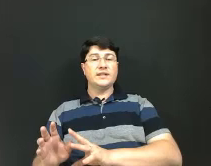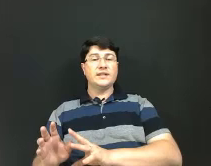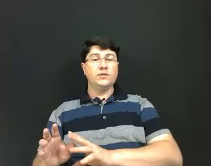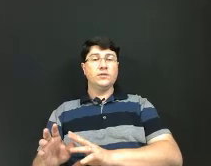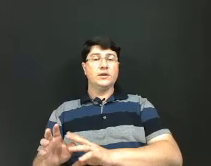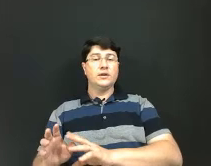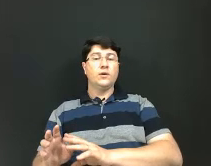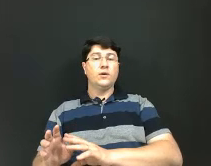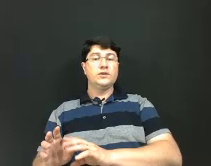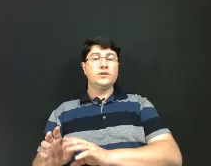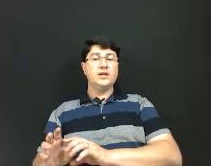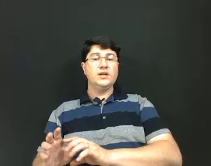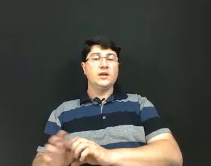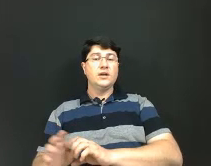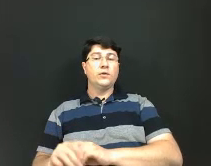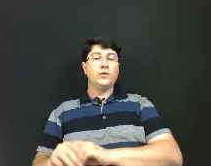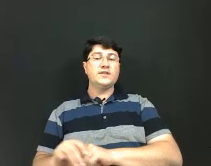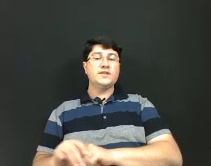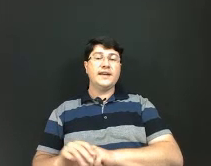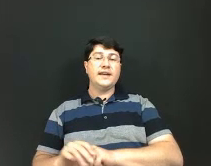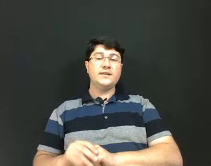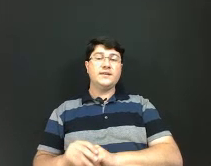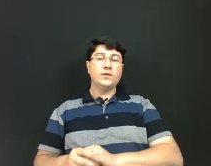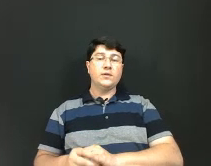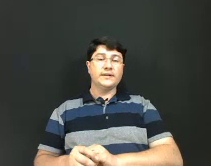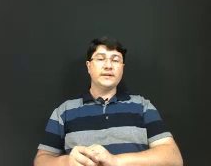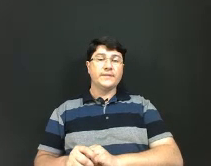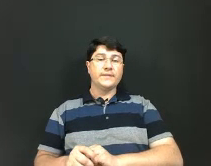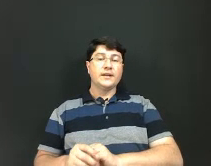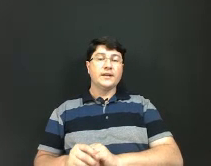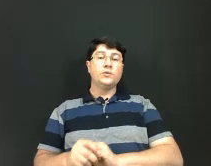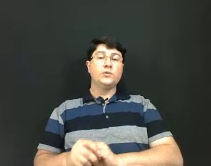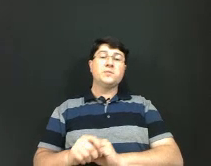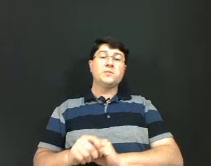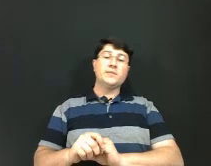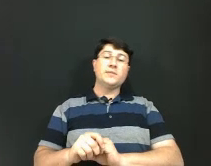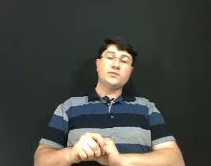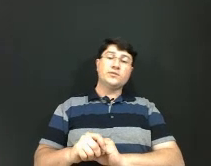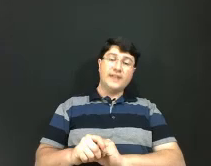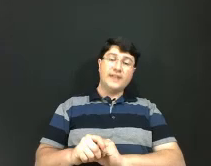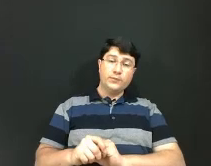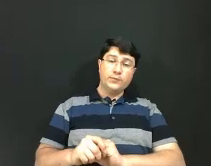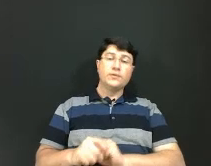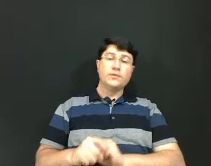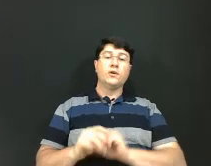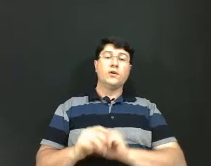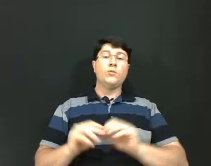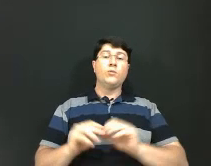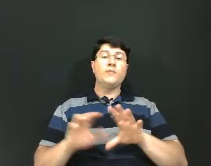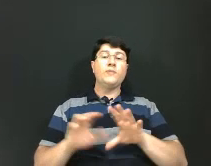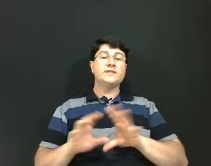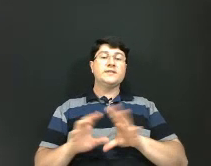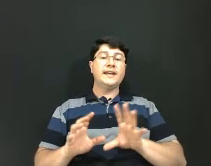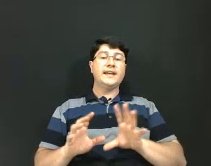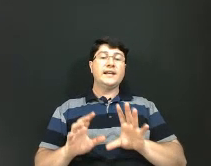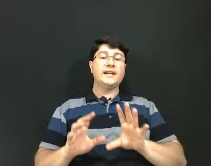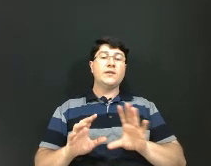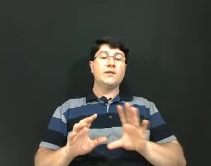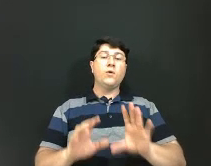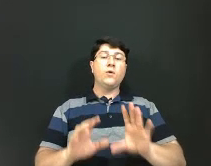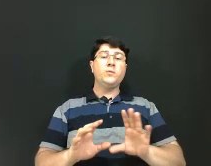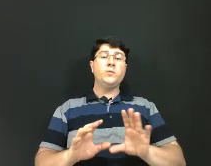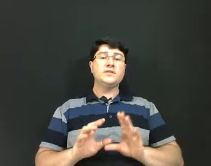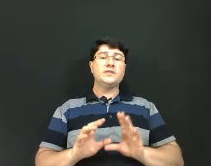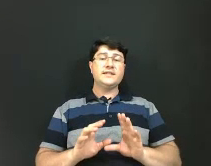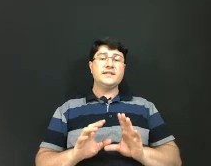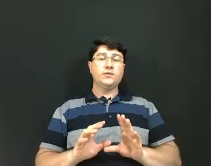do sinalizador, onde o loci R se encontra. No campo semântico tempo, o movimento se dá em relação